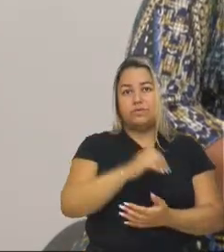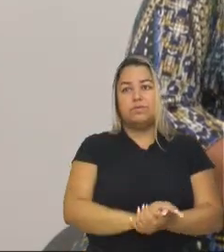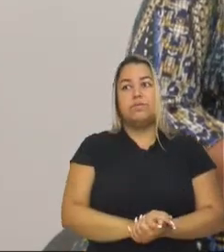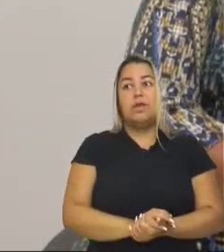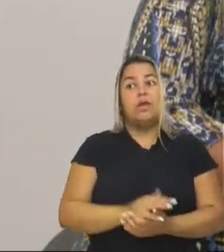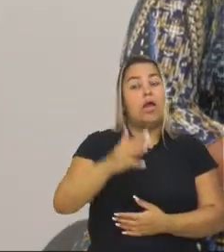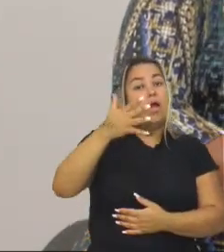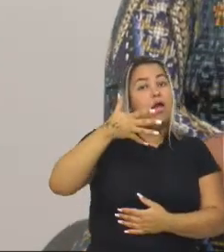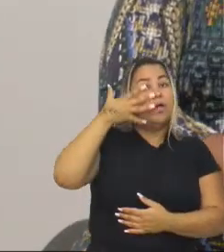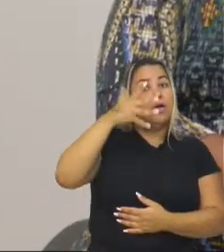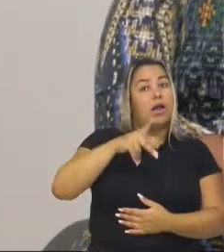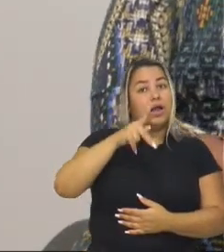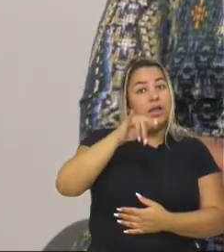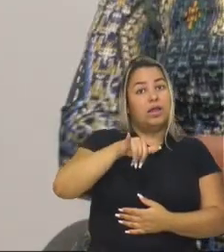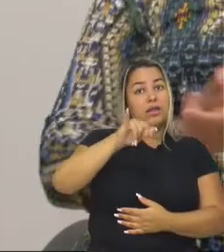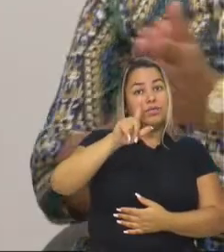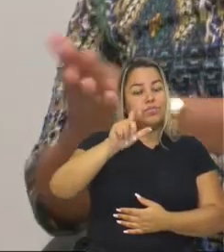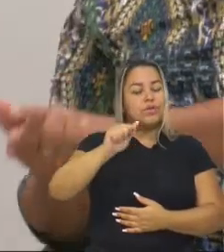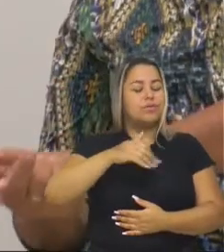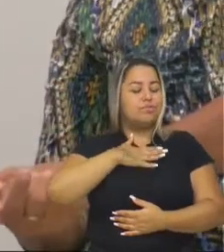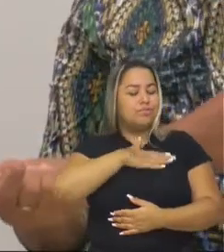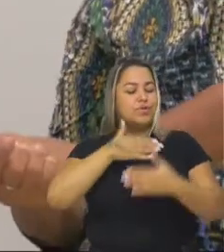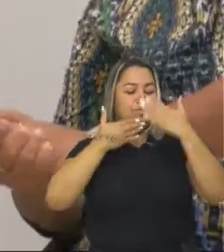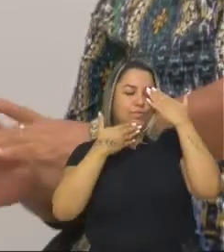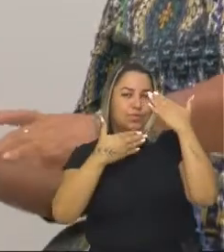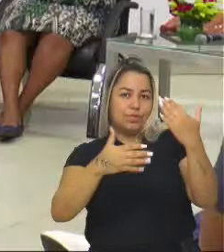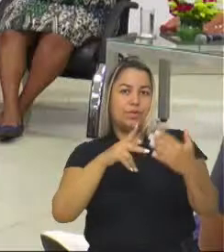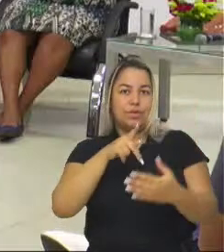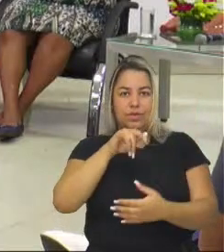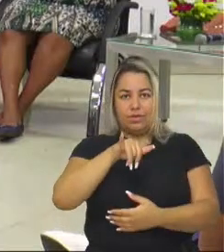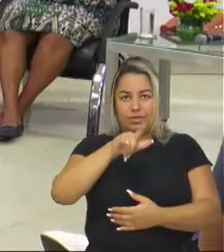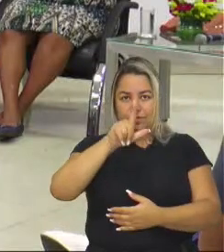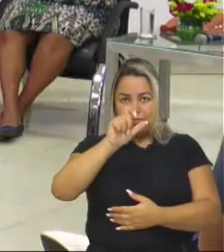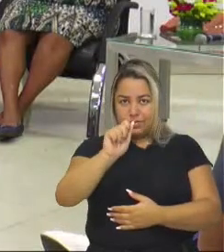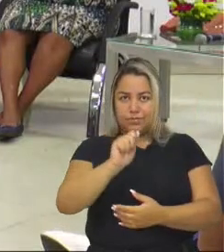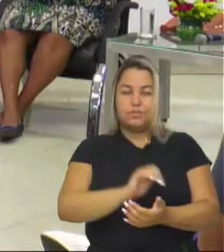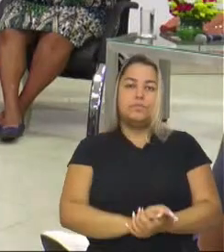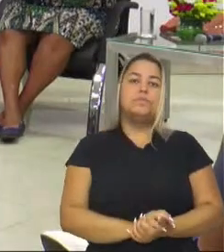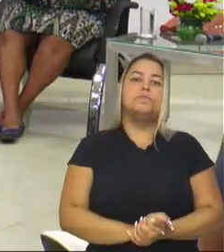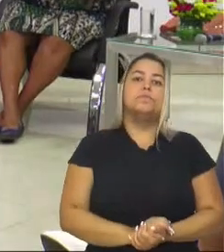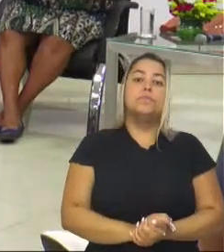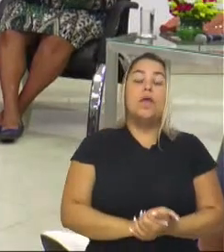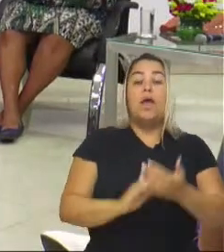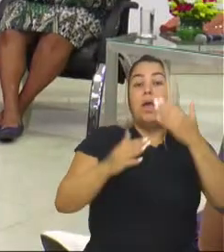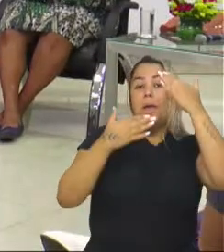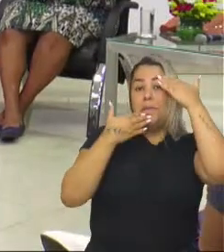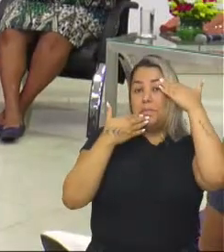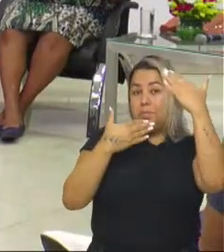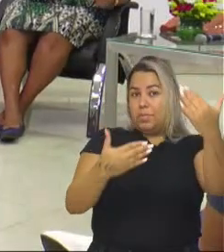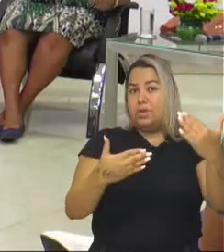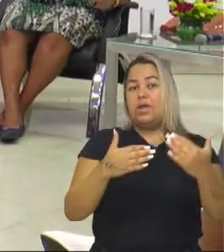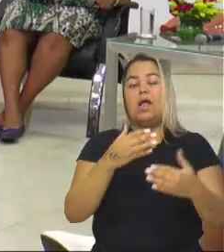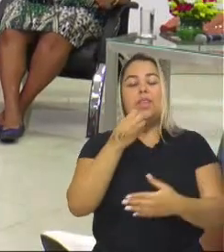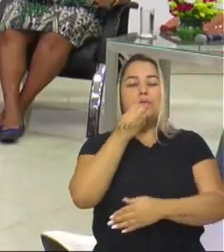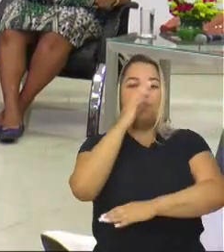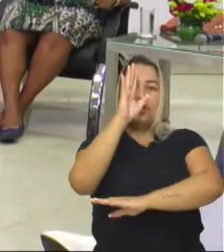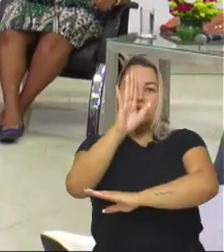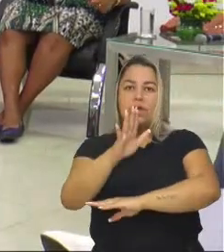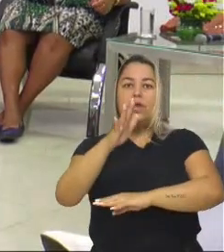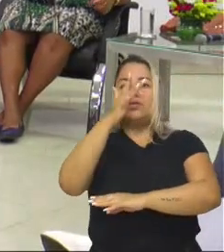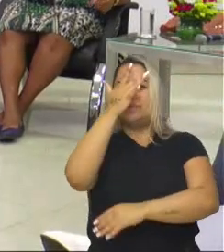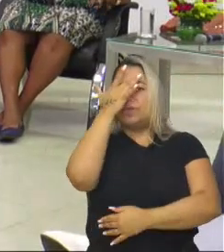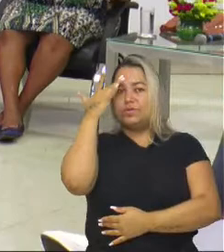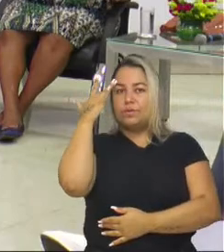para Keila, com muita gratidão e muita honra de estar do teu lado, Keila. Tá bom. Obrigada. Boa tarde,